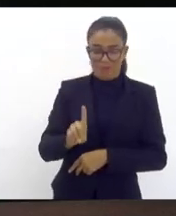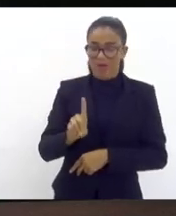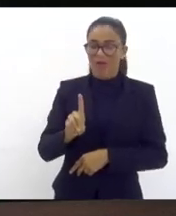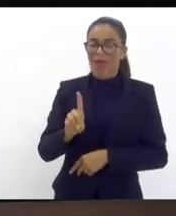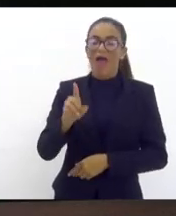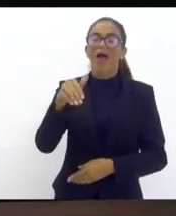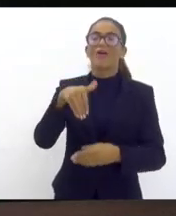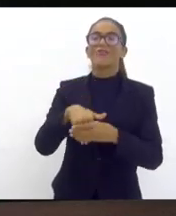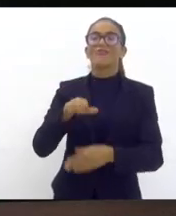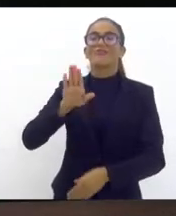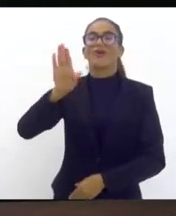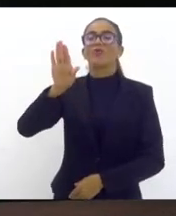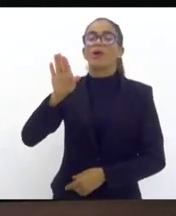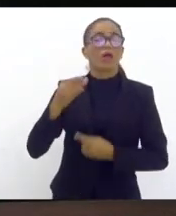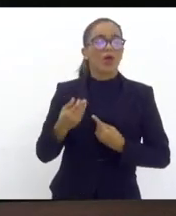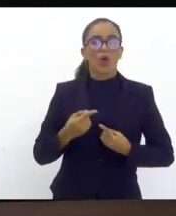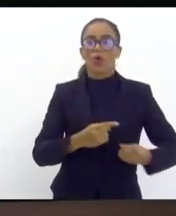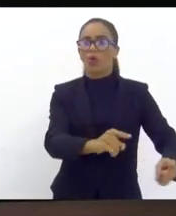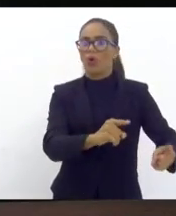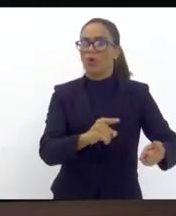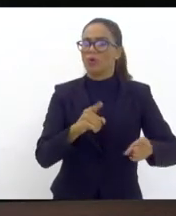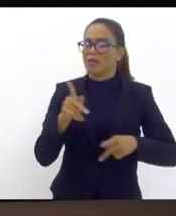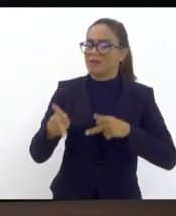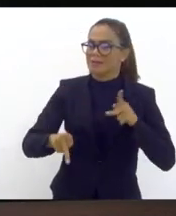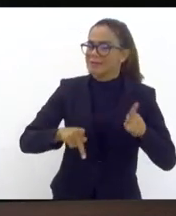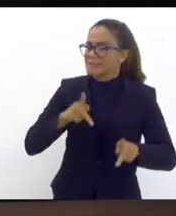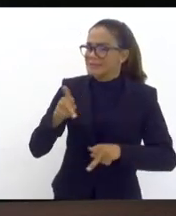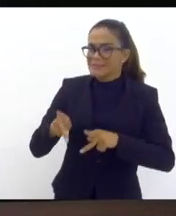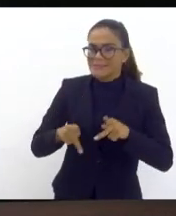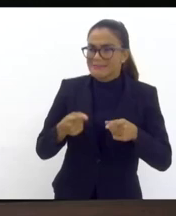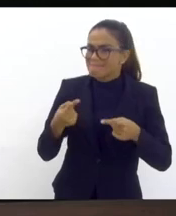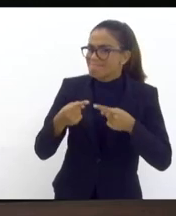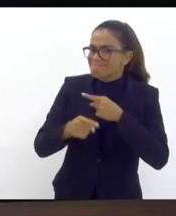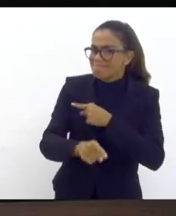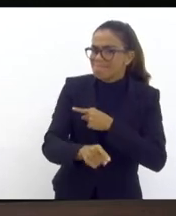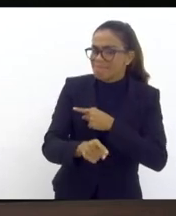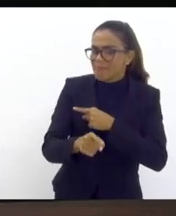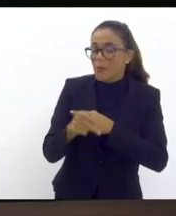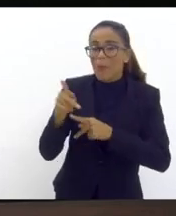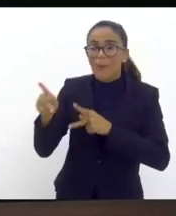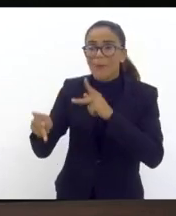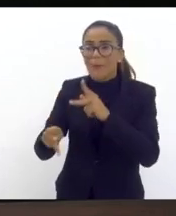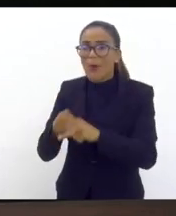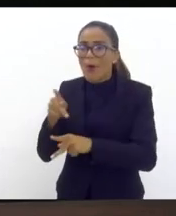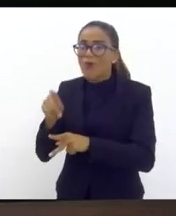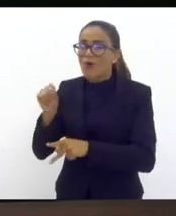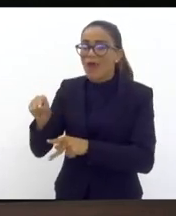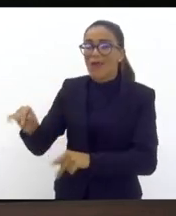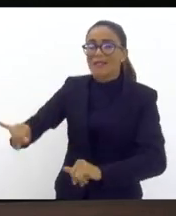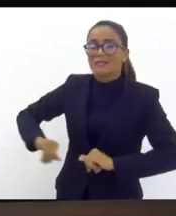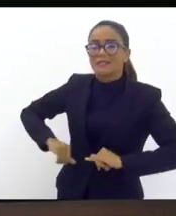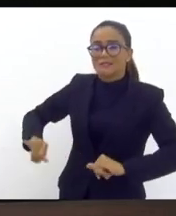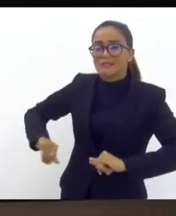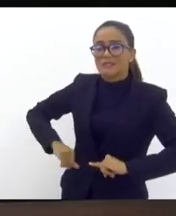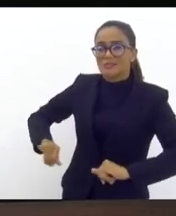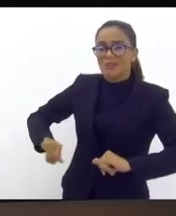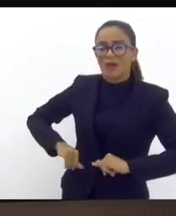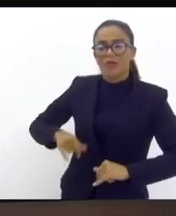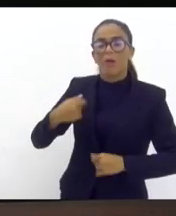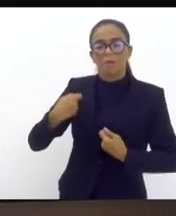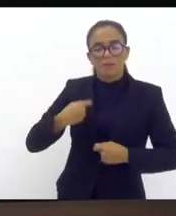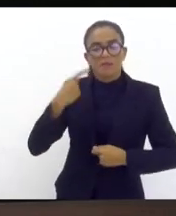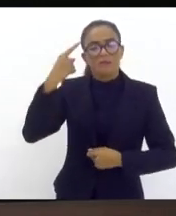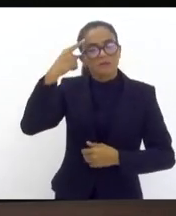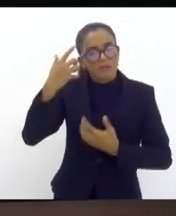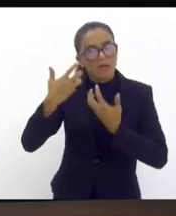contra a população Porque infelizmente o povo padece então nós temos que pensar mais na hora de